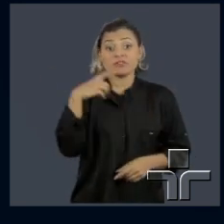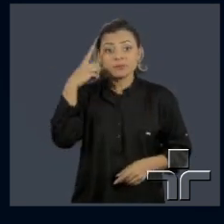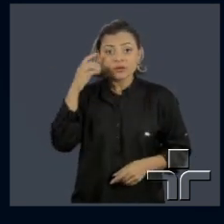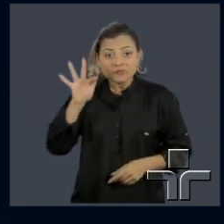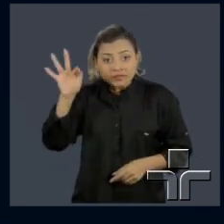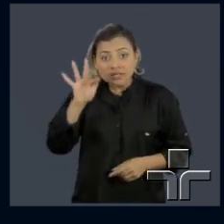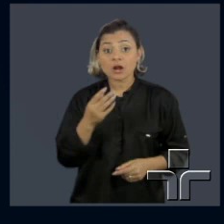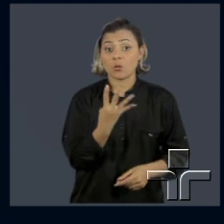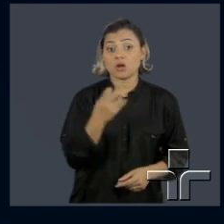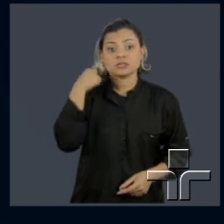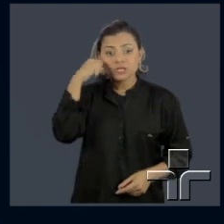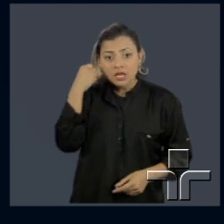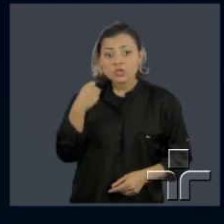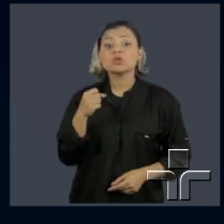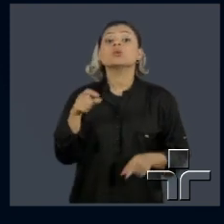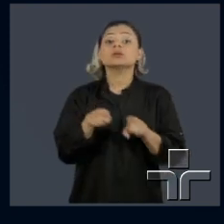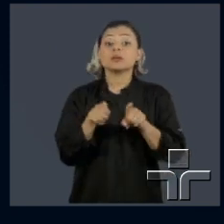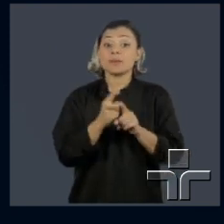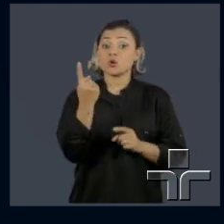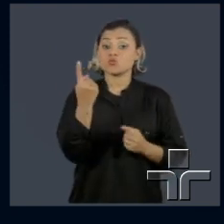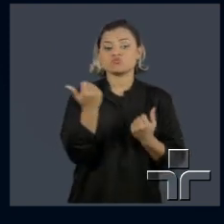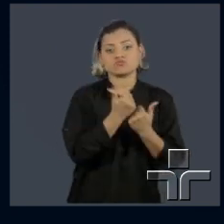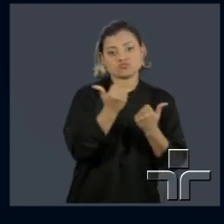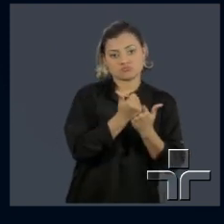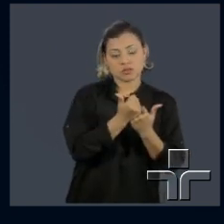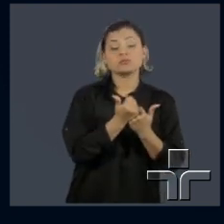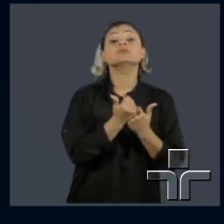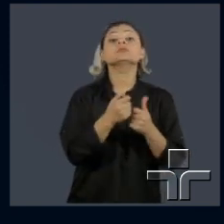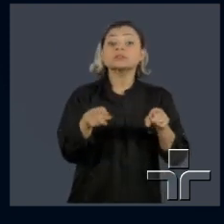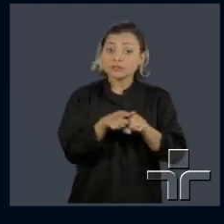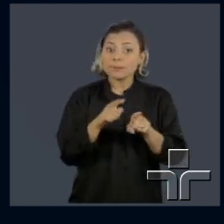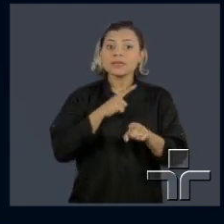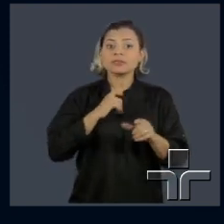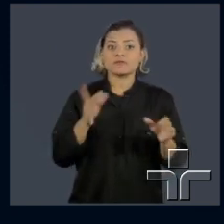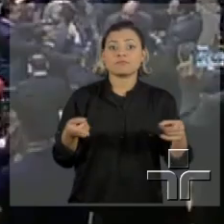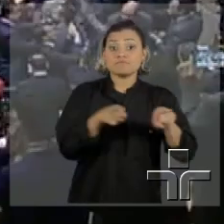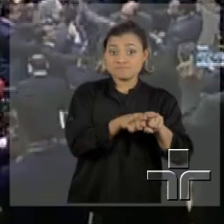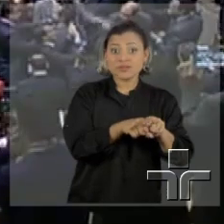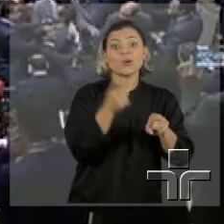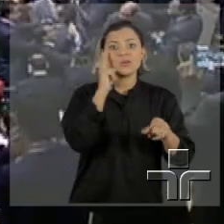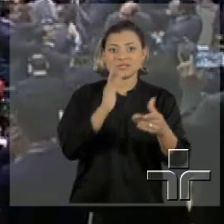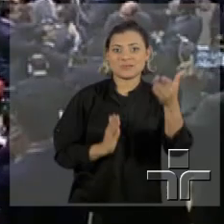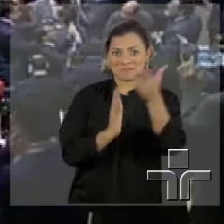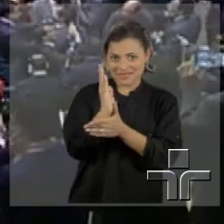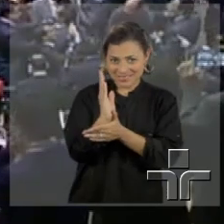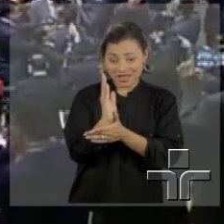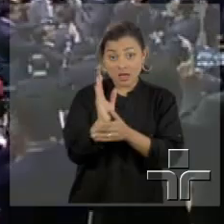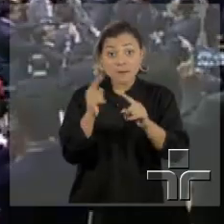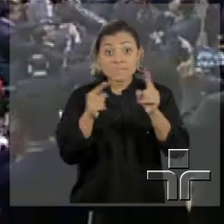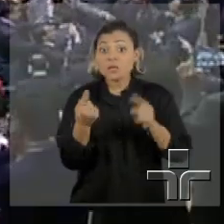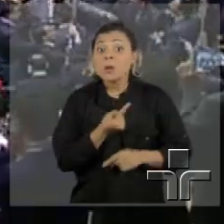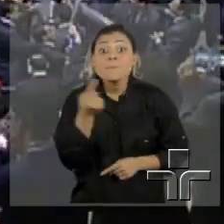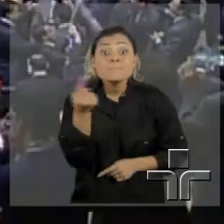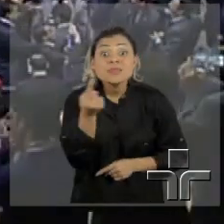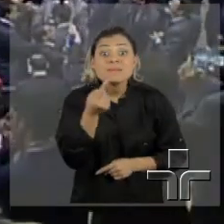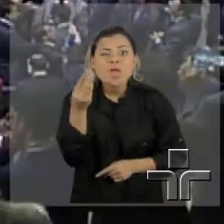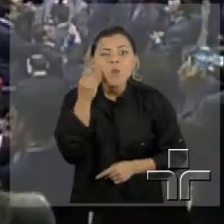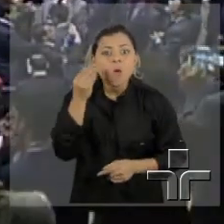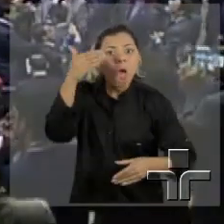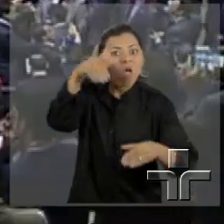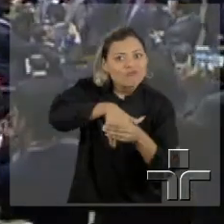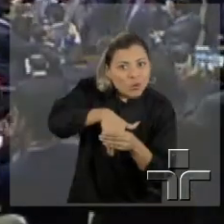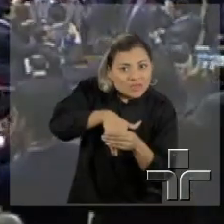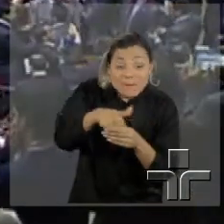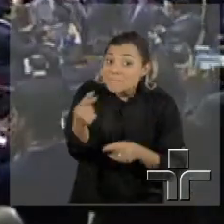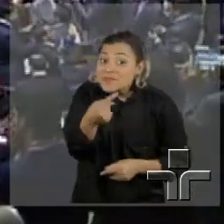um suplente de senador ligados a esses movimentos foram eleitos. Mas no primeiro grande teste, a votação